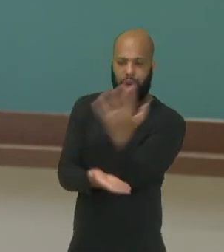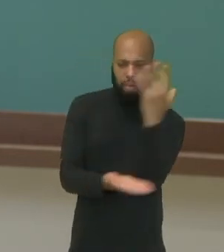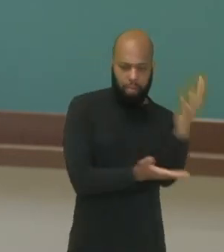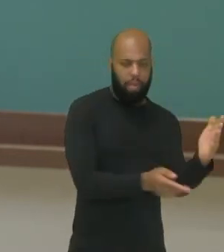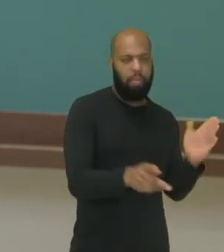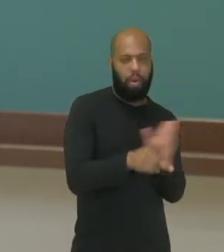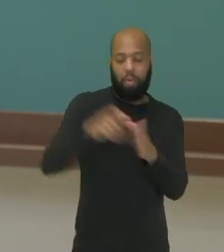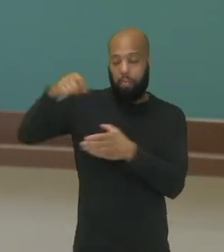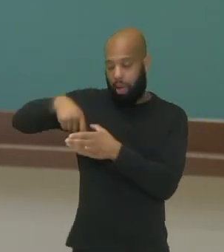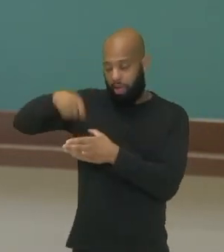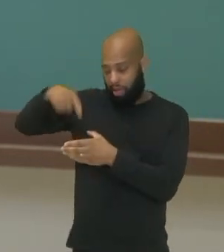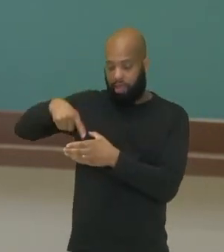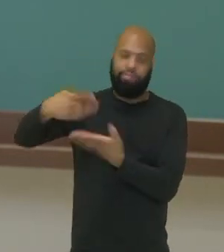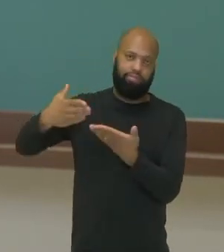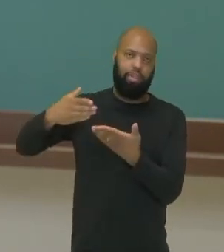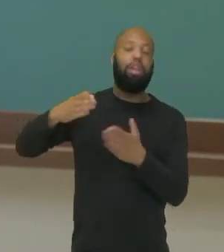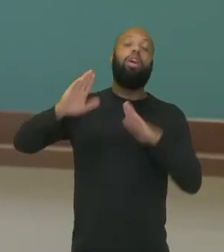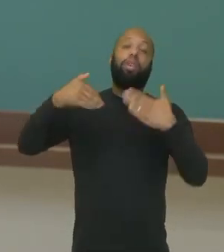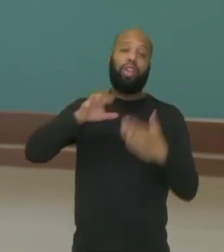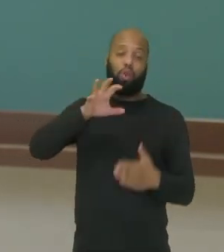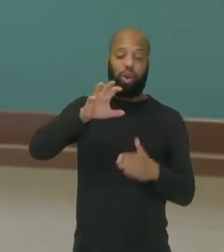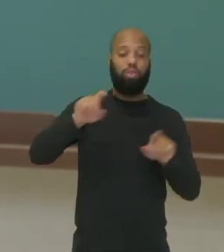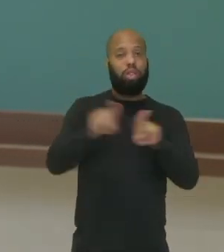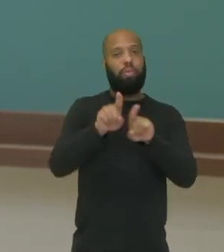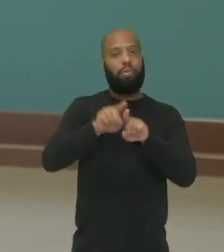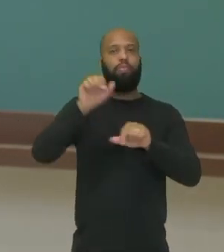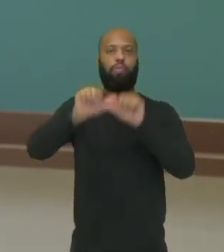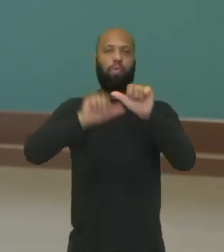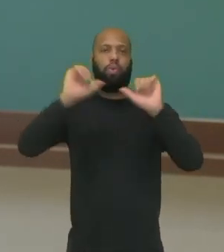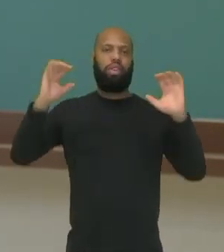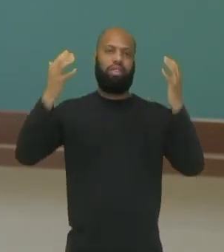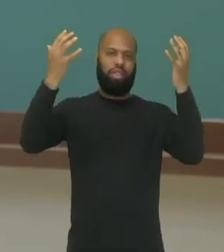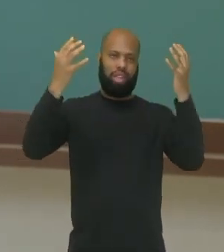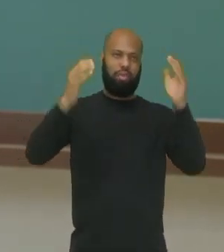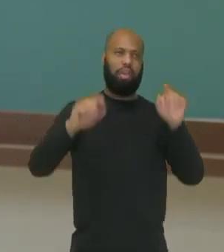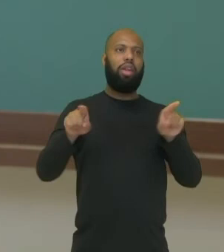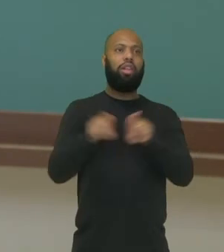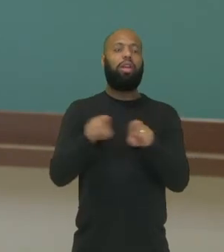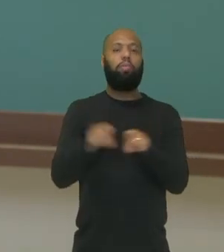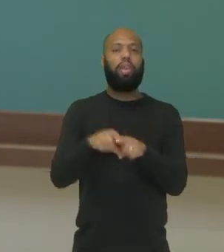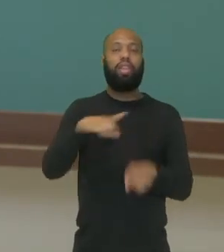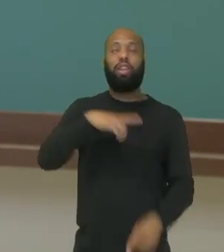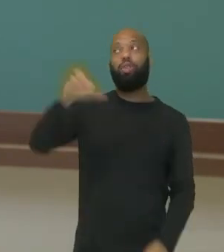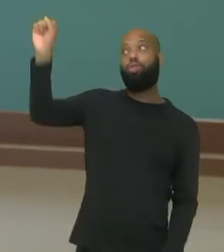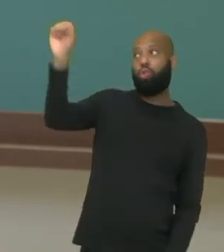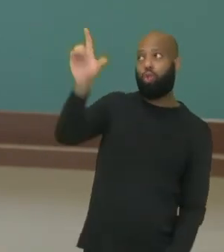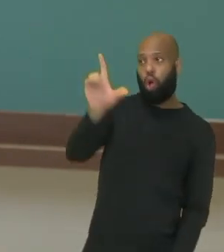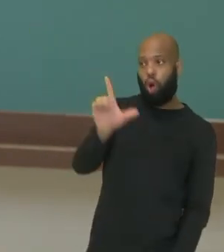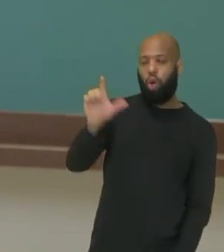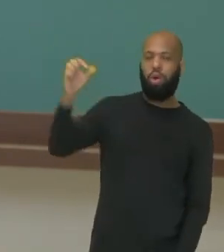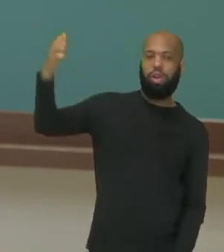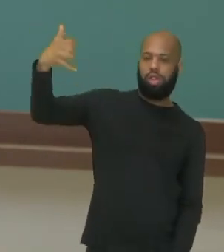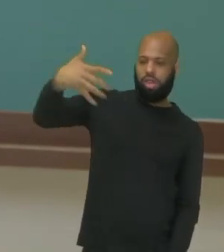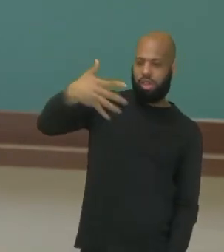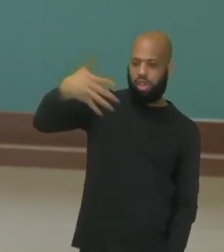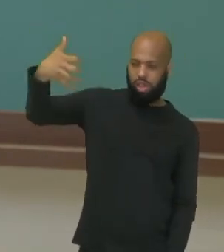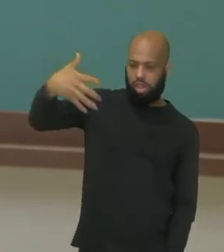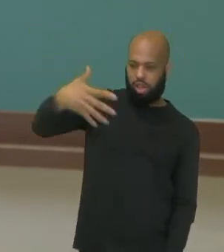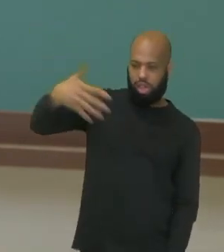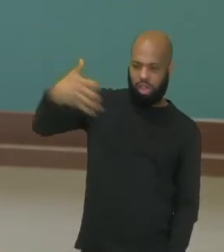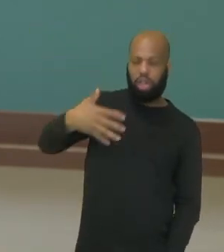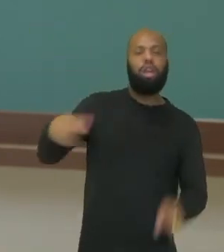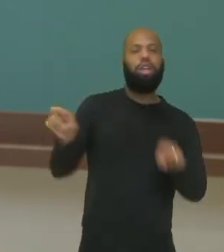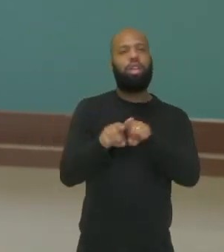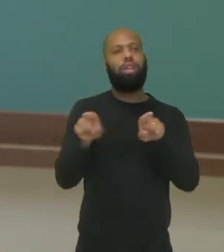mudança climática. Mas também alterações como, né, na radiação solar, isso aí vai